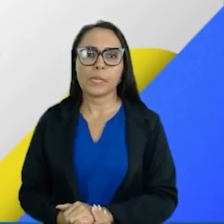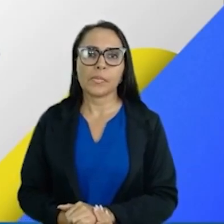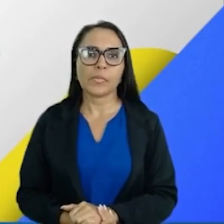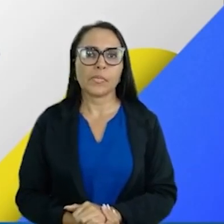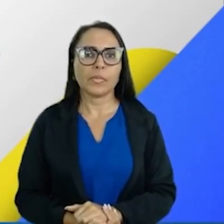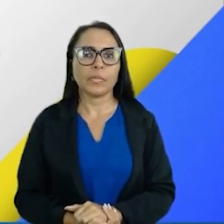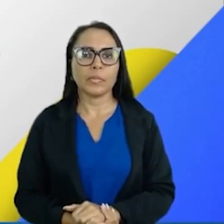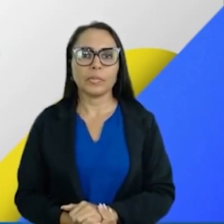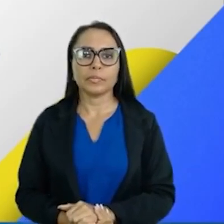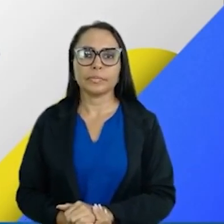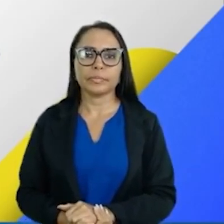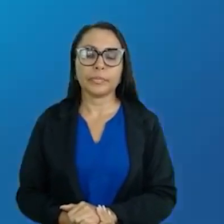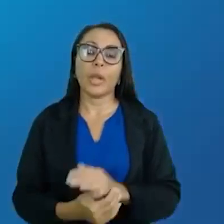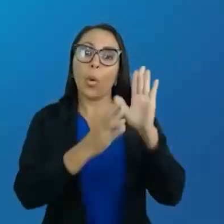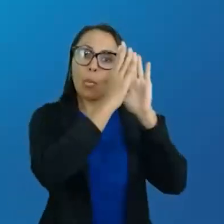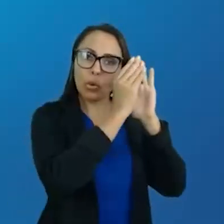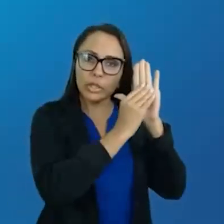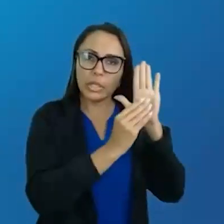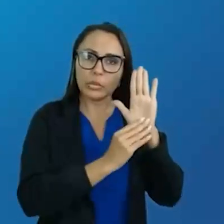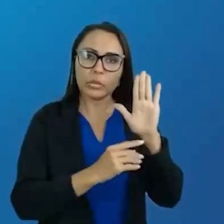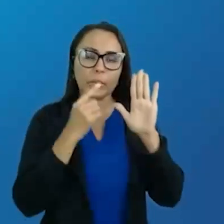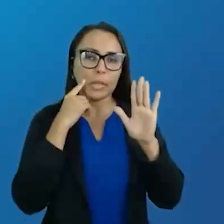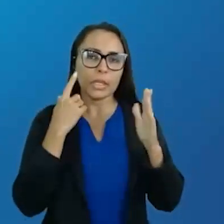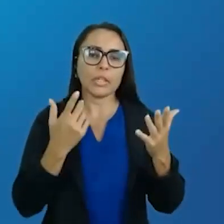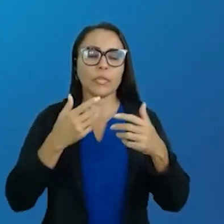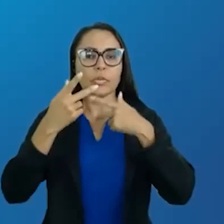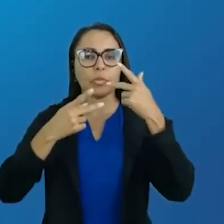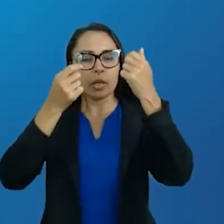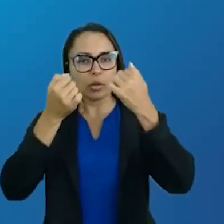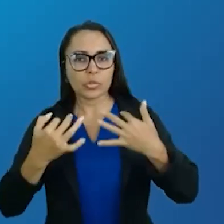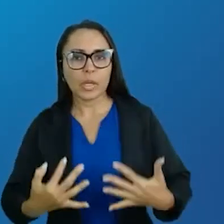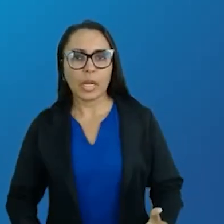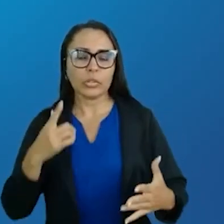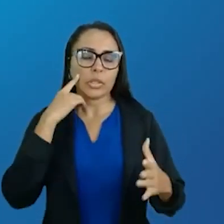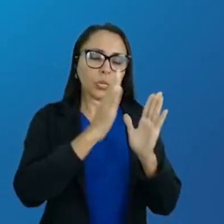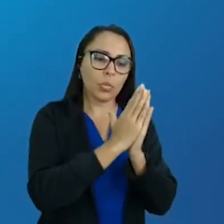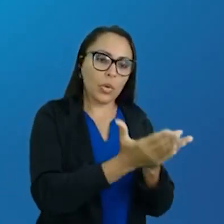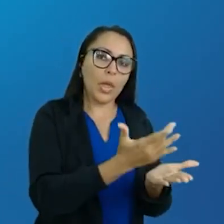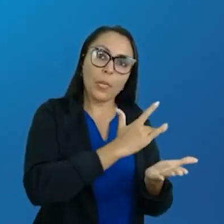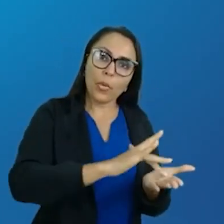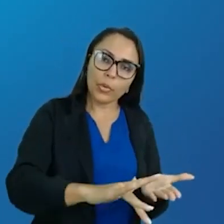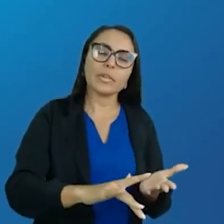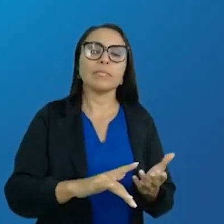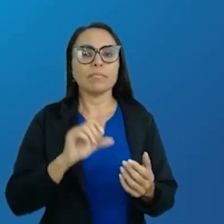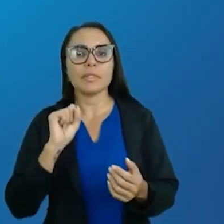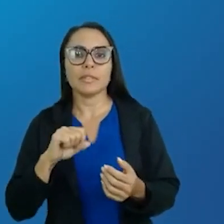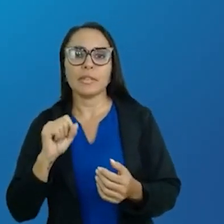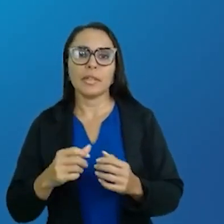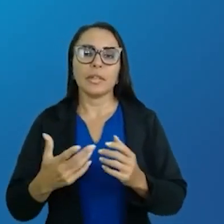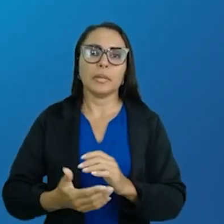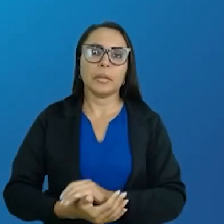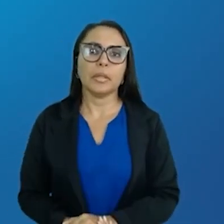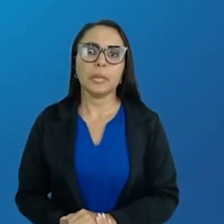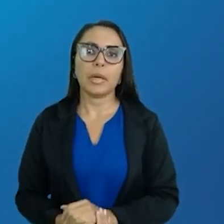UI. E o modelo mental, os três eu falo bastante no e-book, e o X, eu vou falar o X aportuguesado